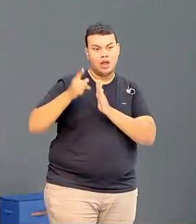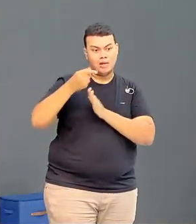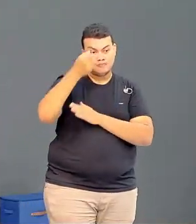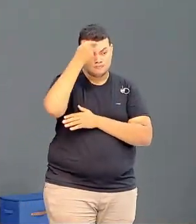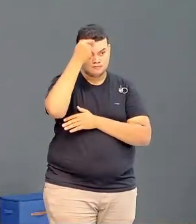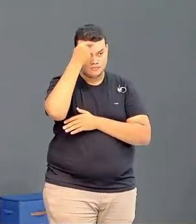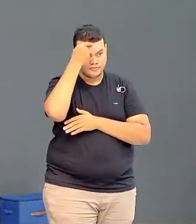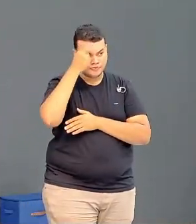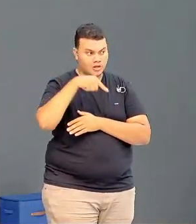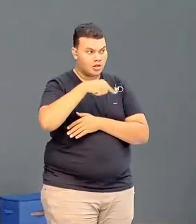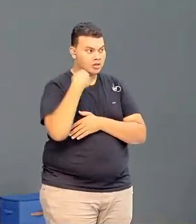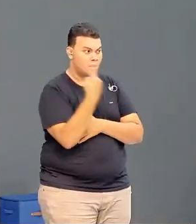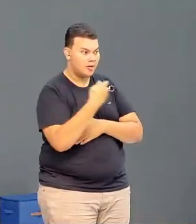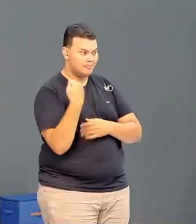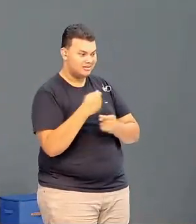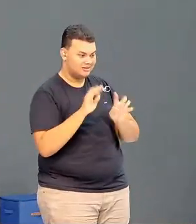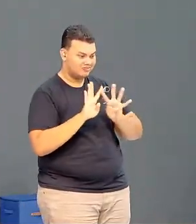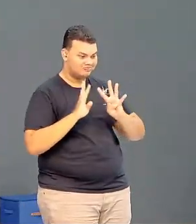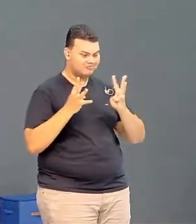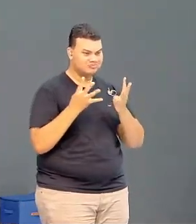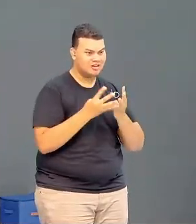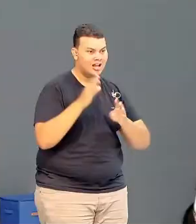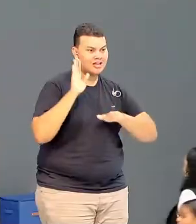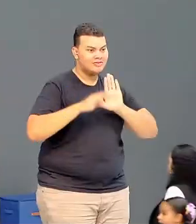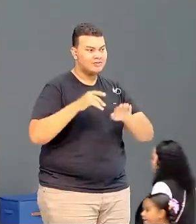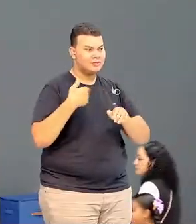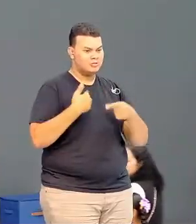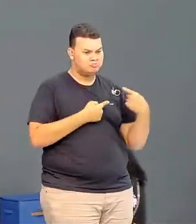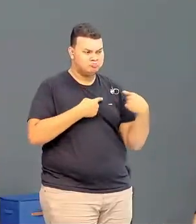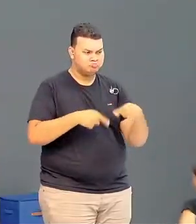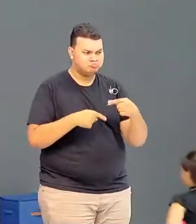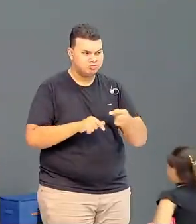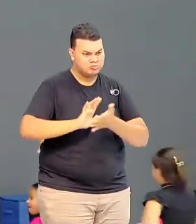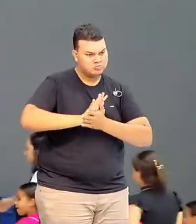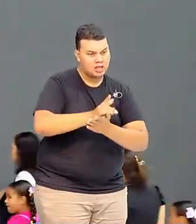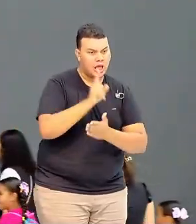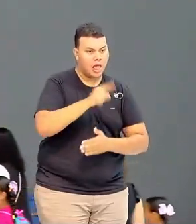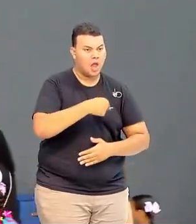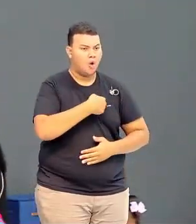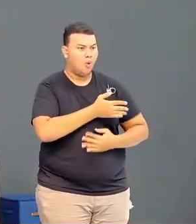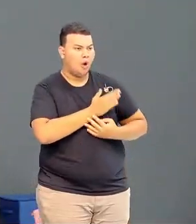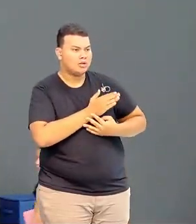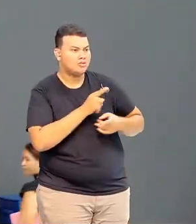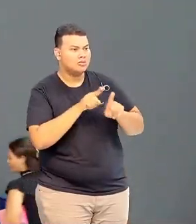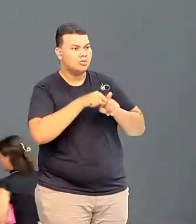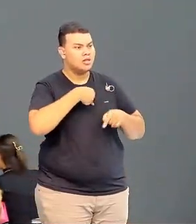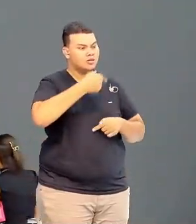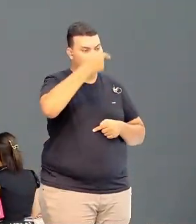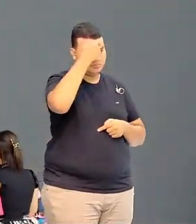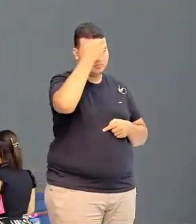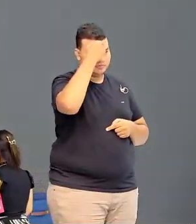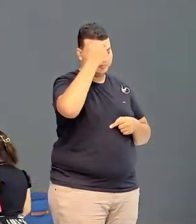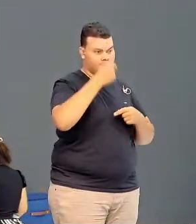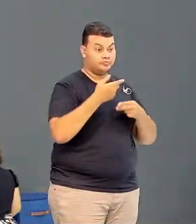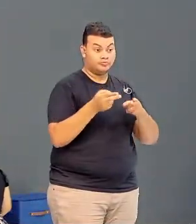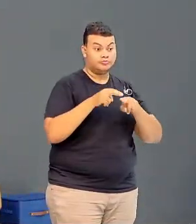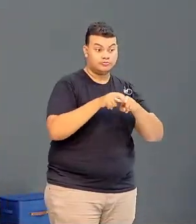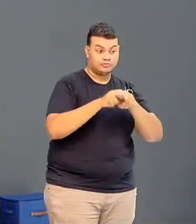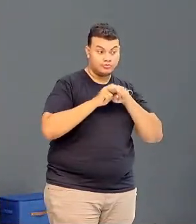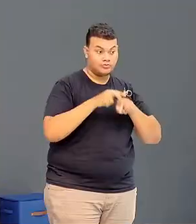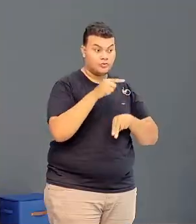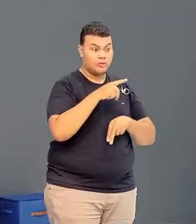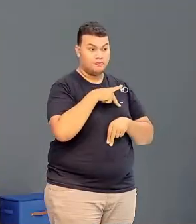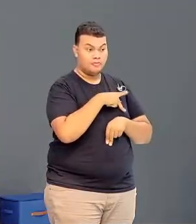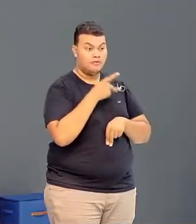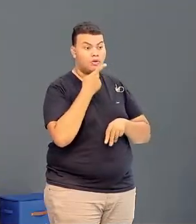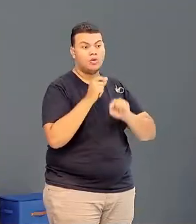As fortalezas que precisam ser destruídas, irmãos, na batalha espiritual é aqui, ó, no coração, na mente. Por isso que Paulo diz que